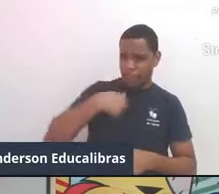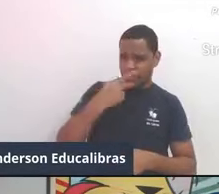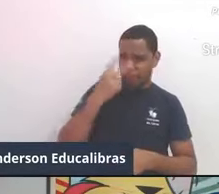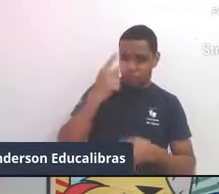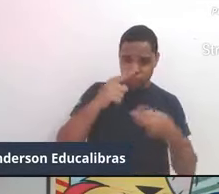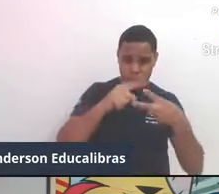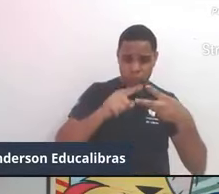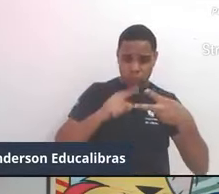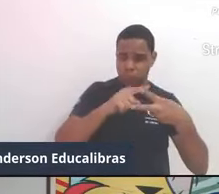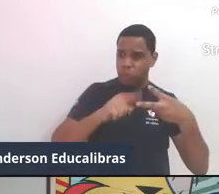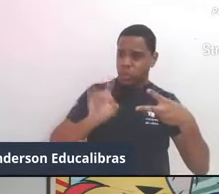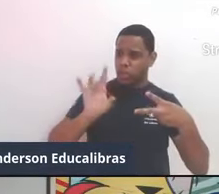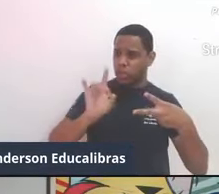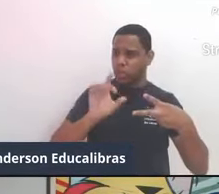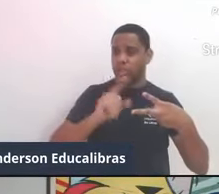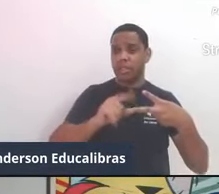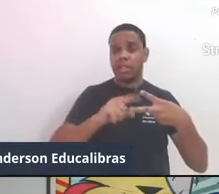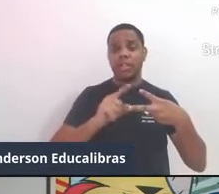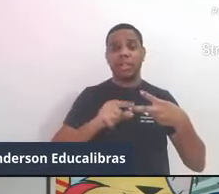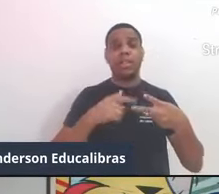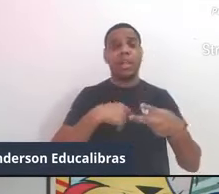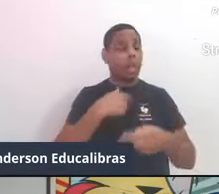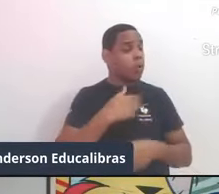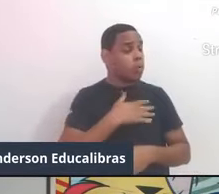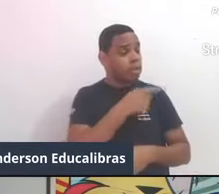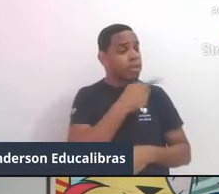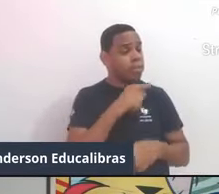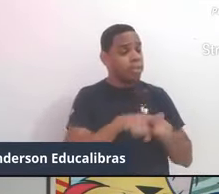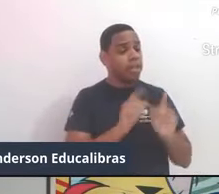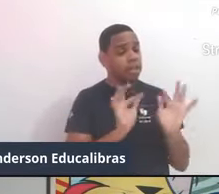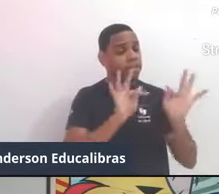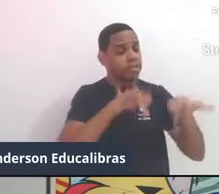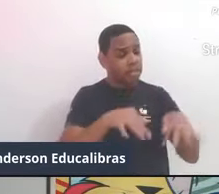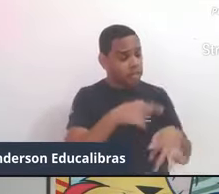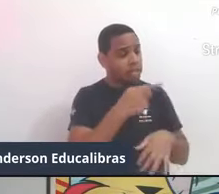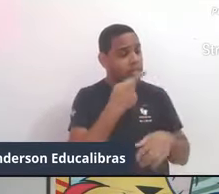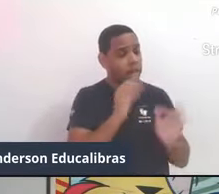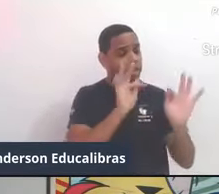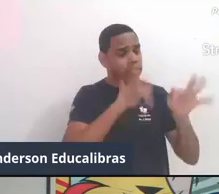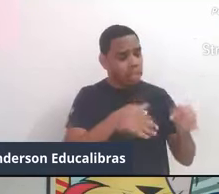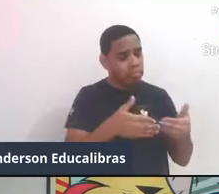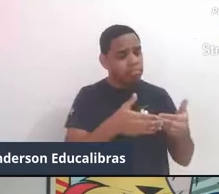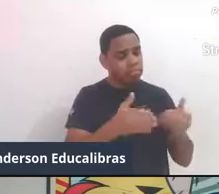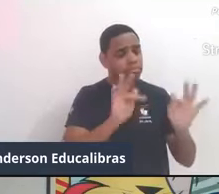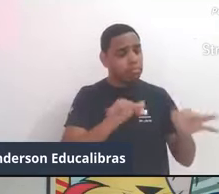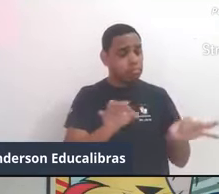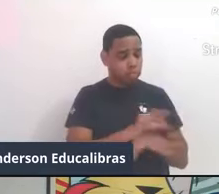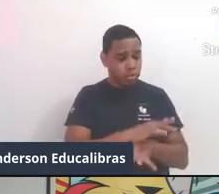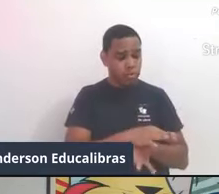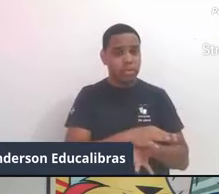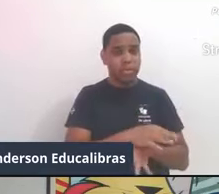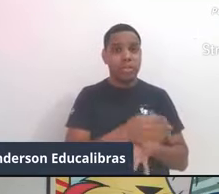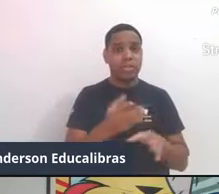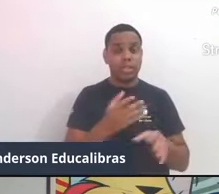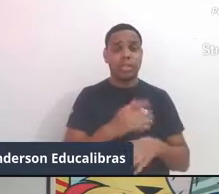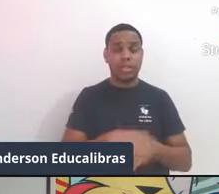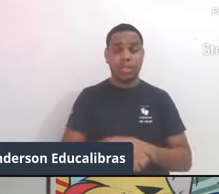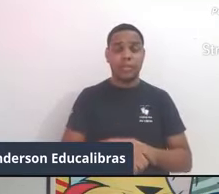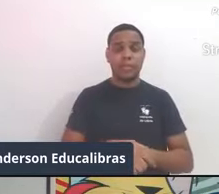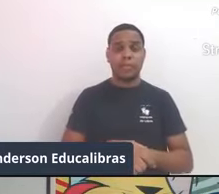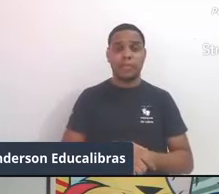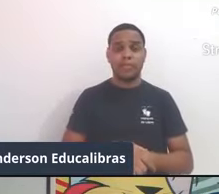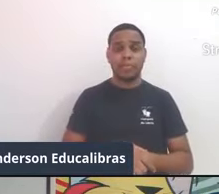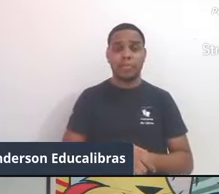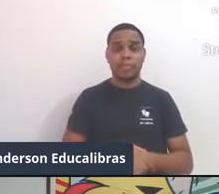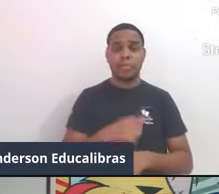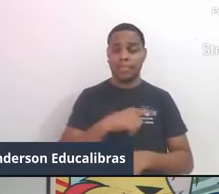a nossa atuação. Eu queria que o senhor encerrasse também, fizesse suas observações, as conclusões aí, as observações. Claro,